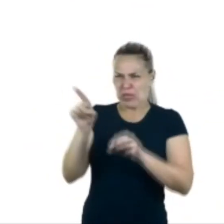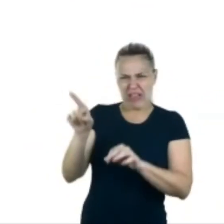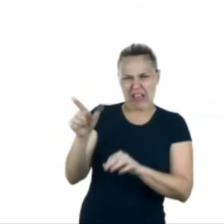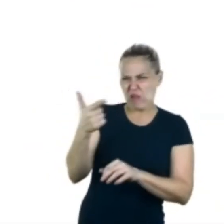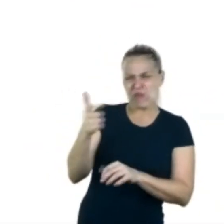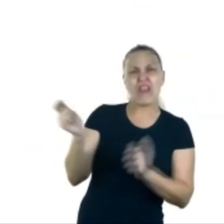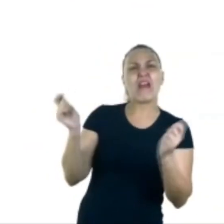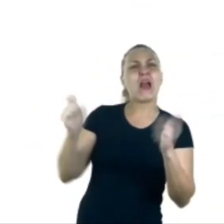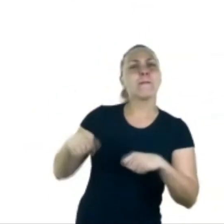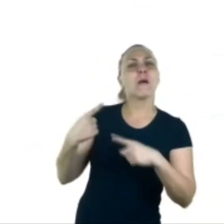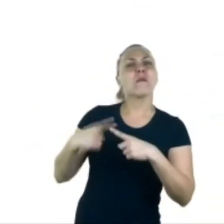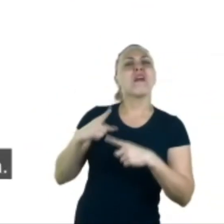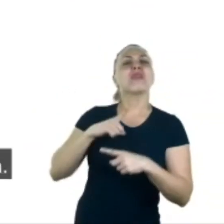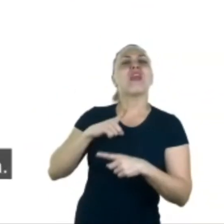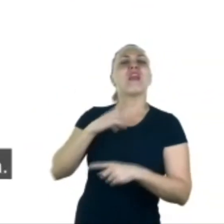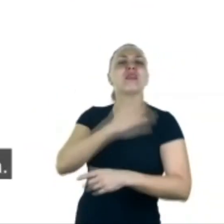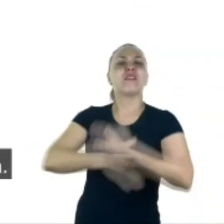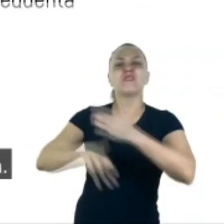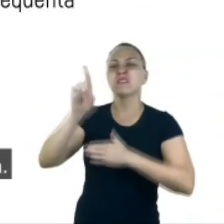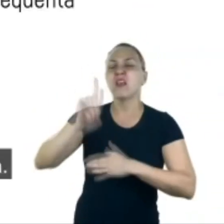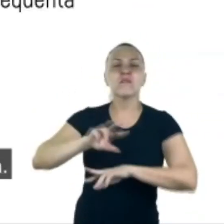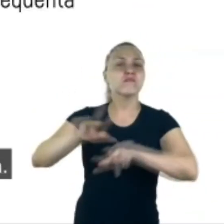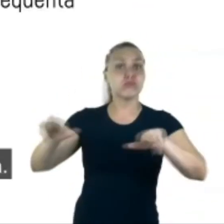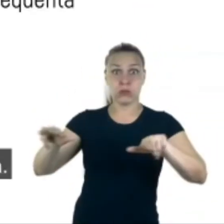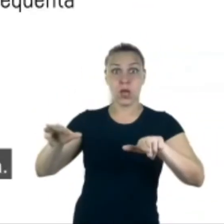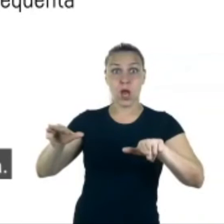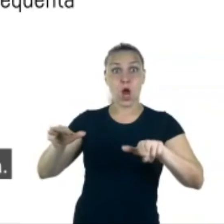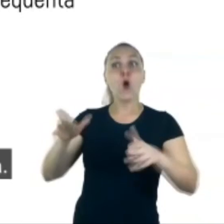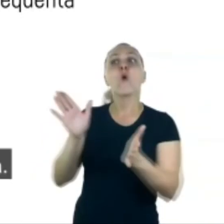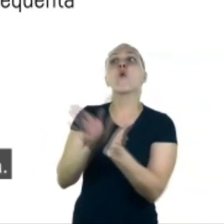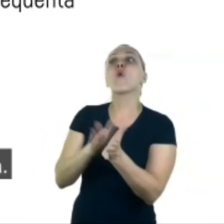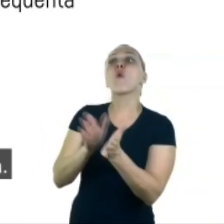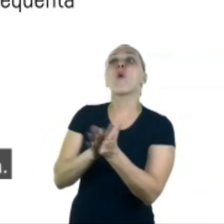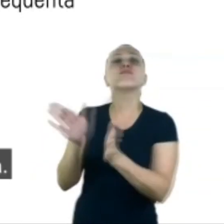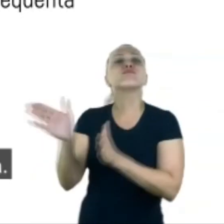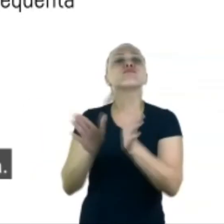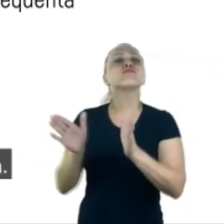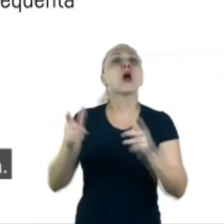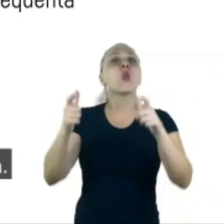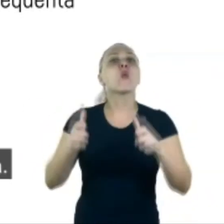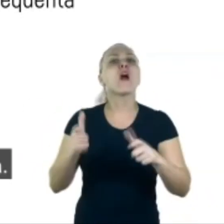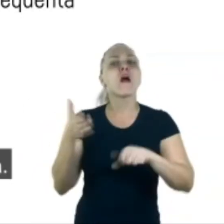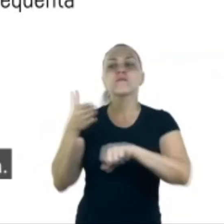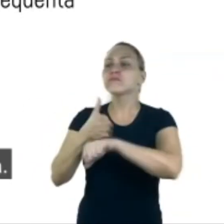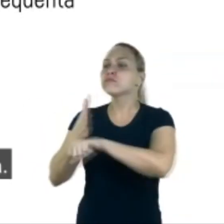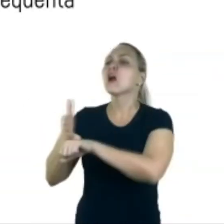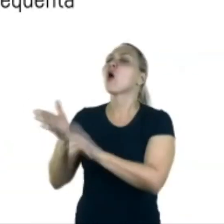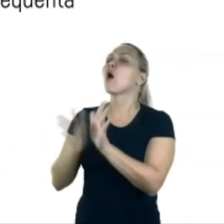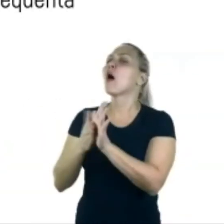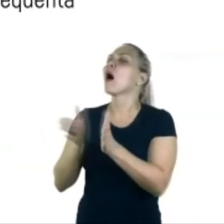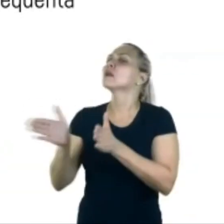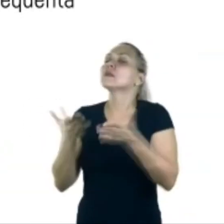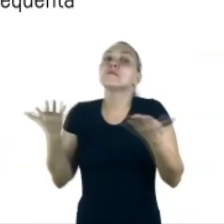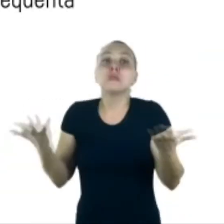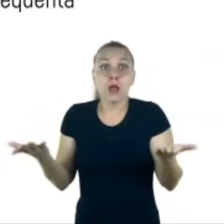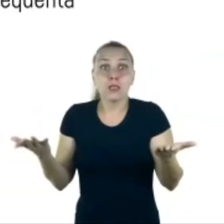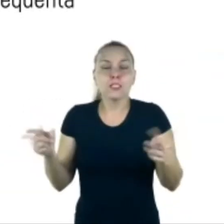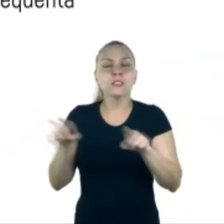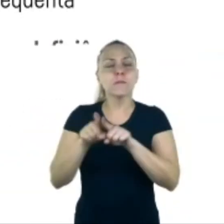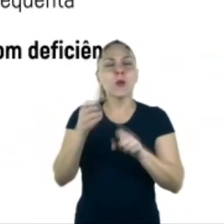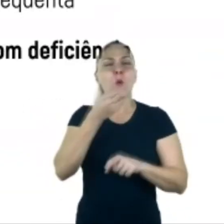por ter uma deficiência. Cobre a acessibilidade dos lugares que você frequenta. Dê